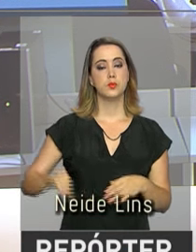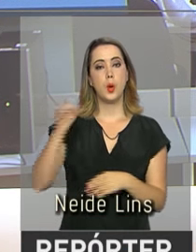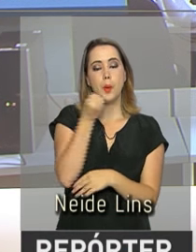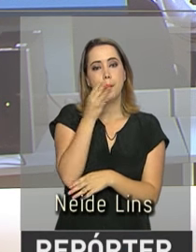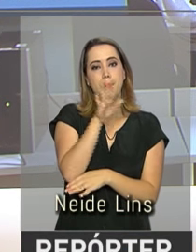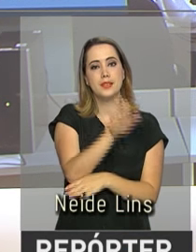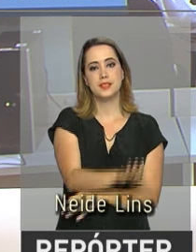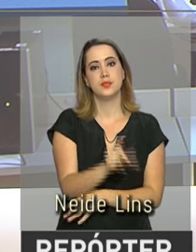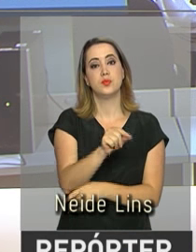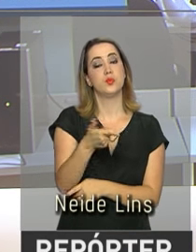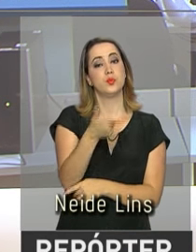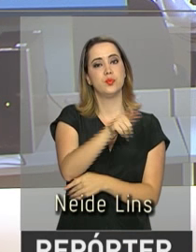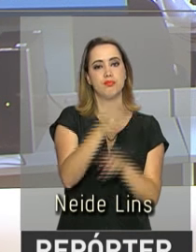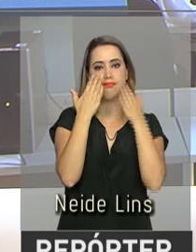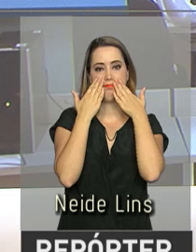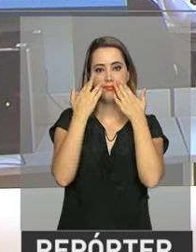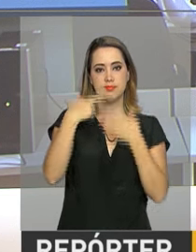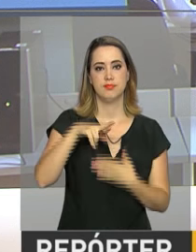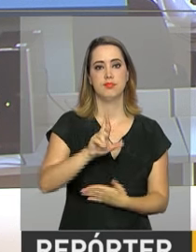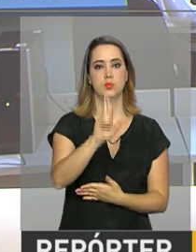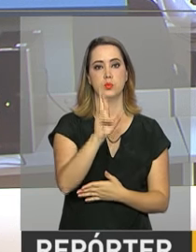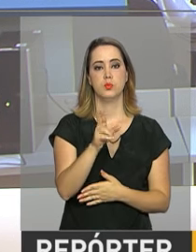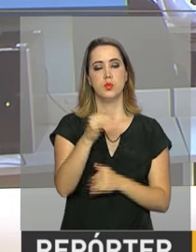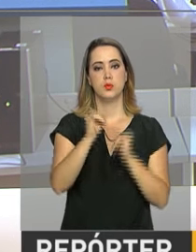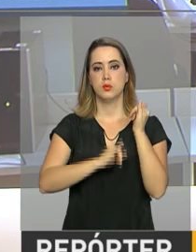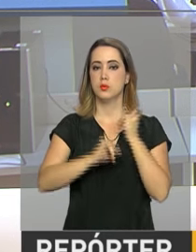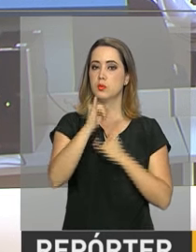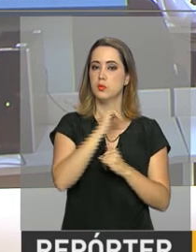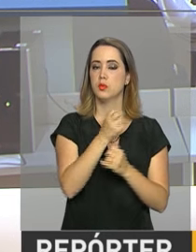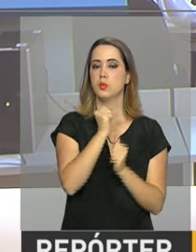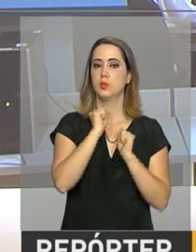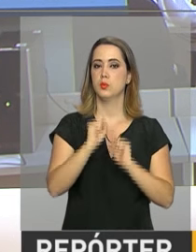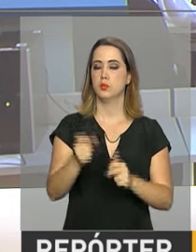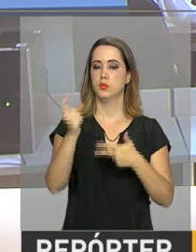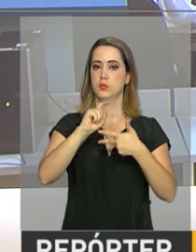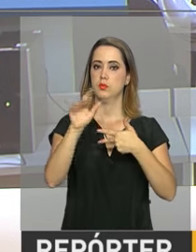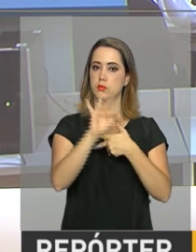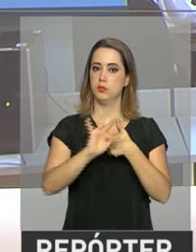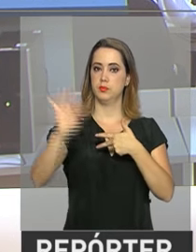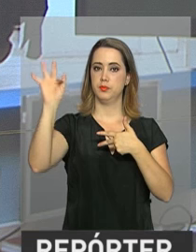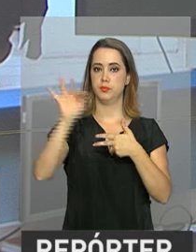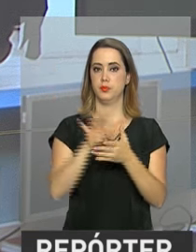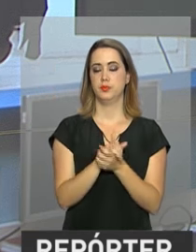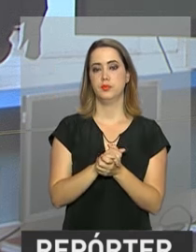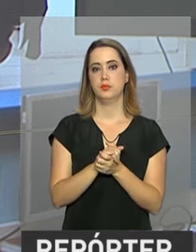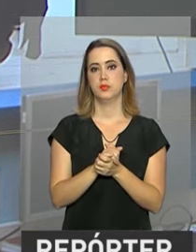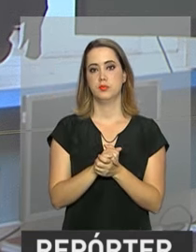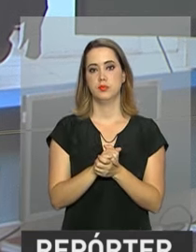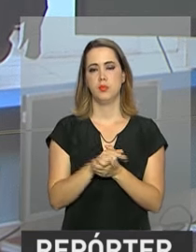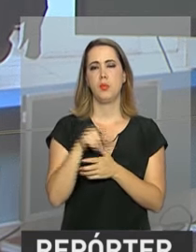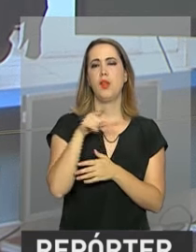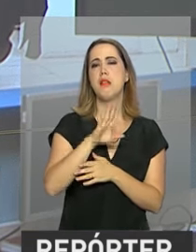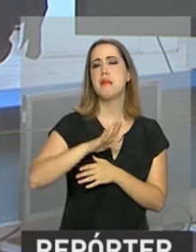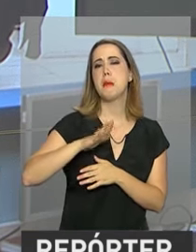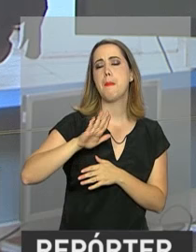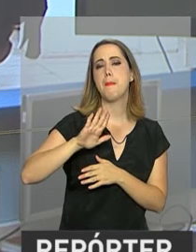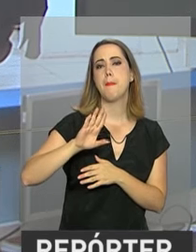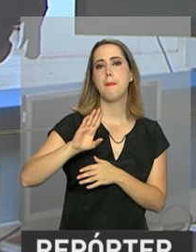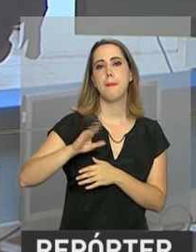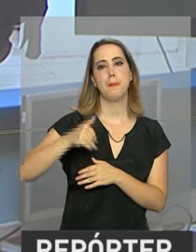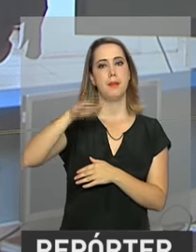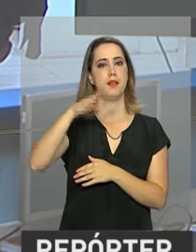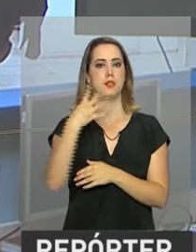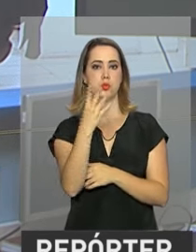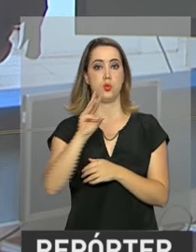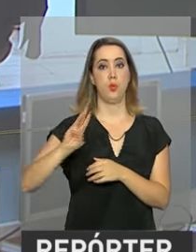Olá, boa tarde. No ar mais uma edição do Repórter NBR com as notícias do Poder Executivo Federal. Eles são mais de 4